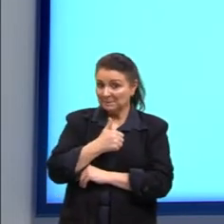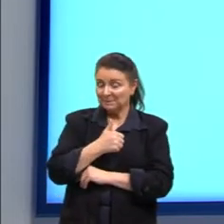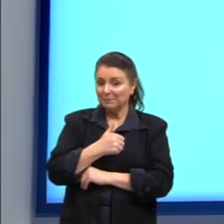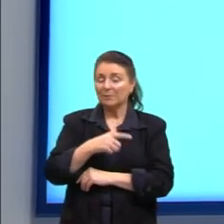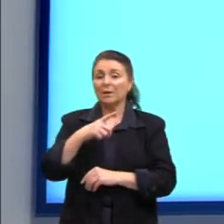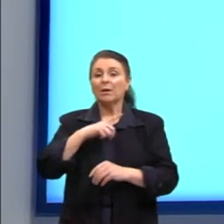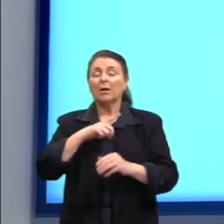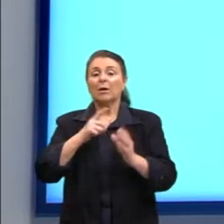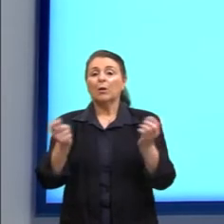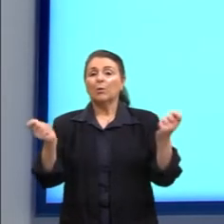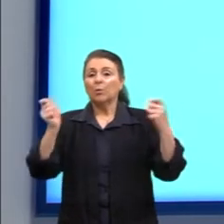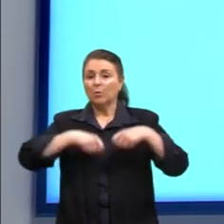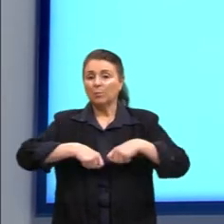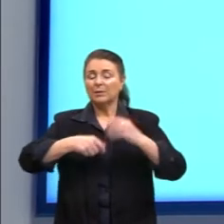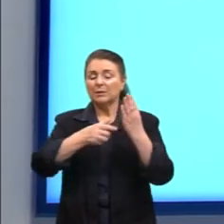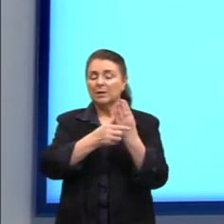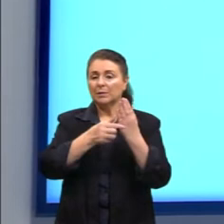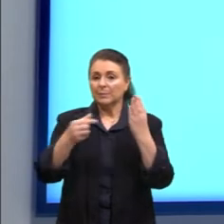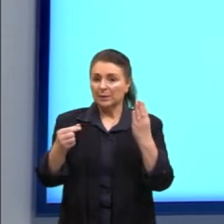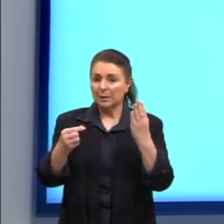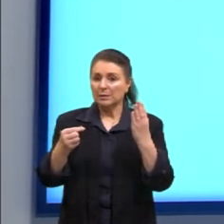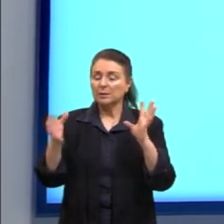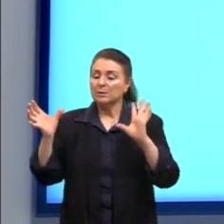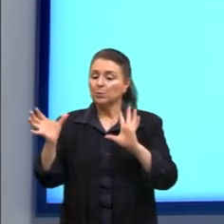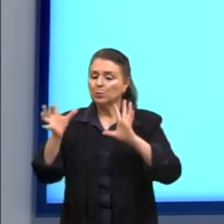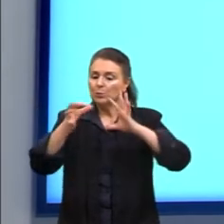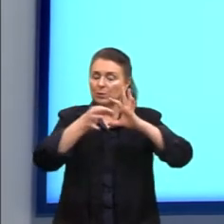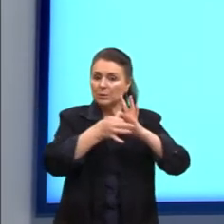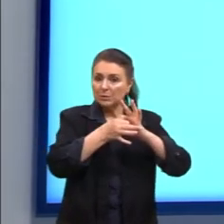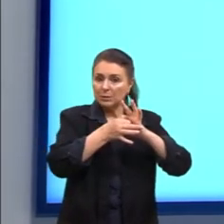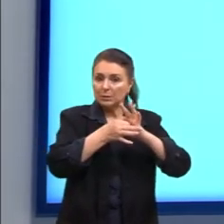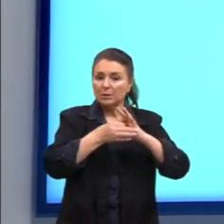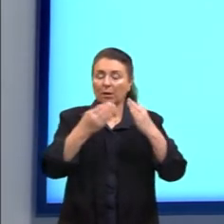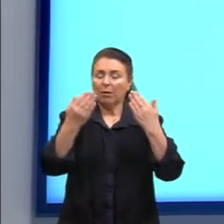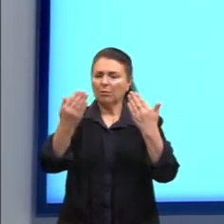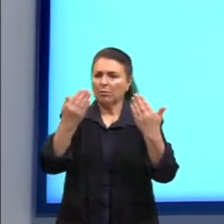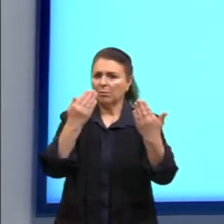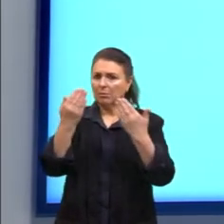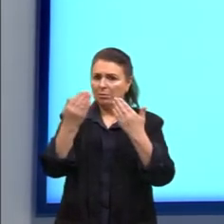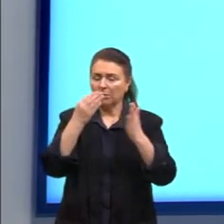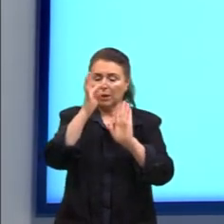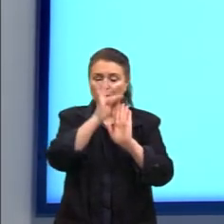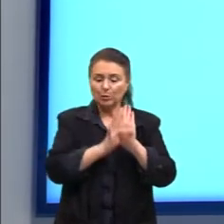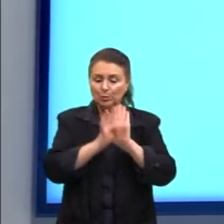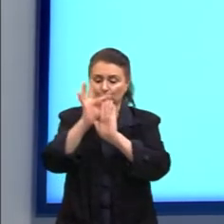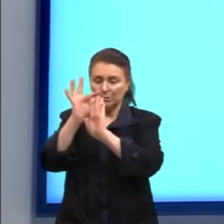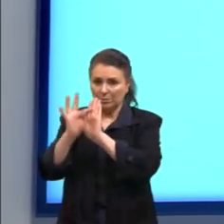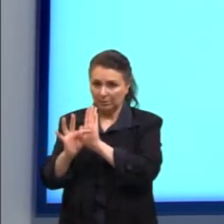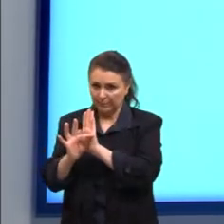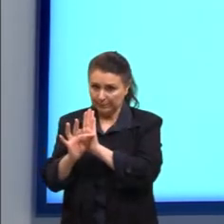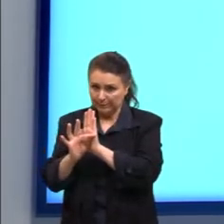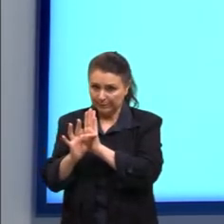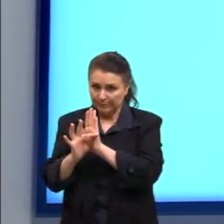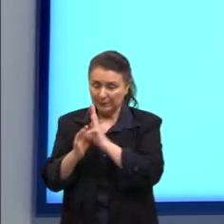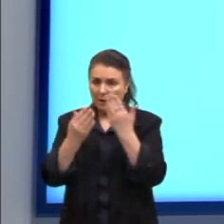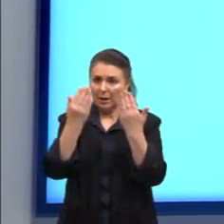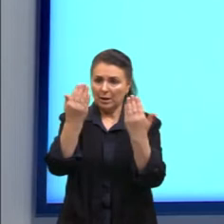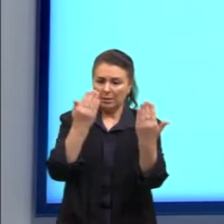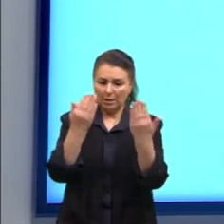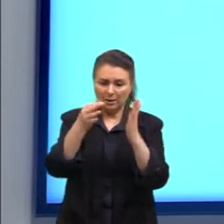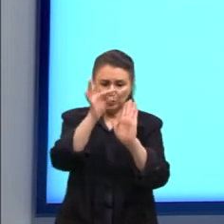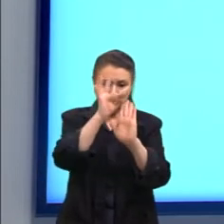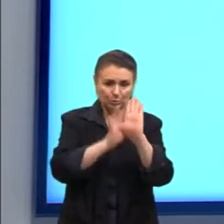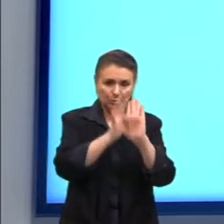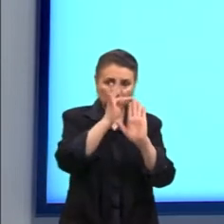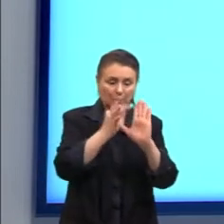ali competências, habilidades que são ligadas bem à análise de texto, né? Análise de textos